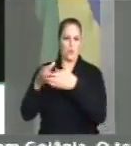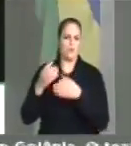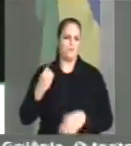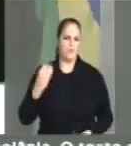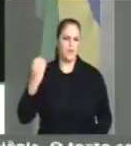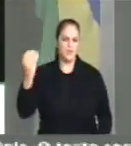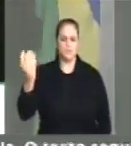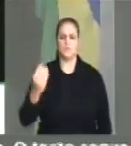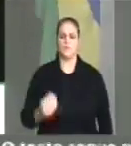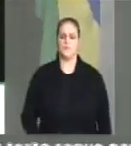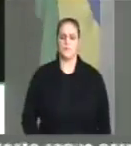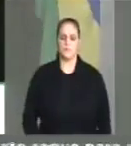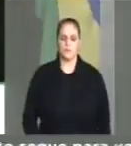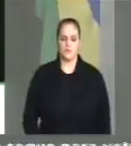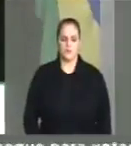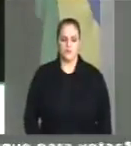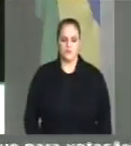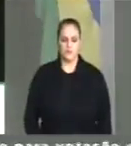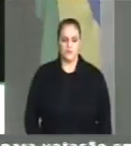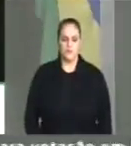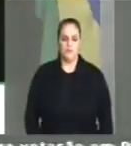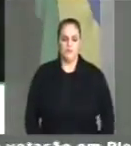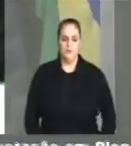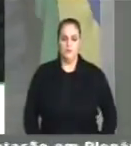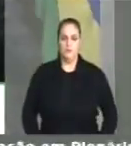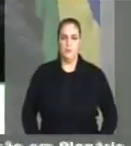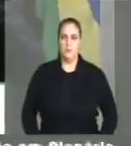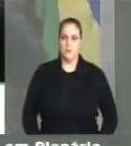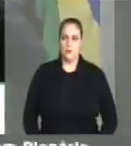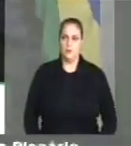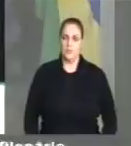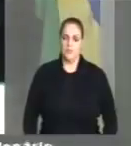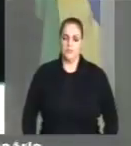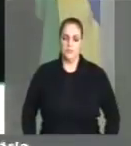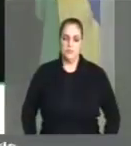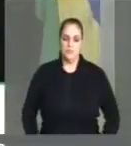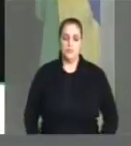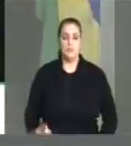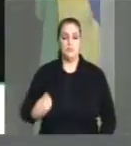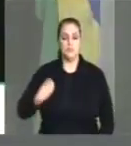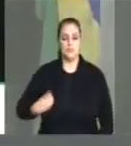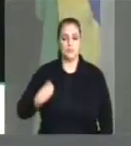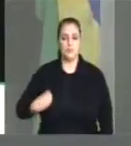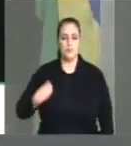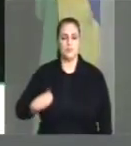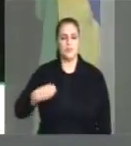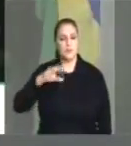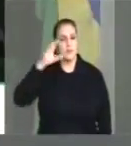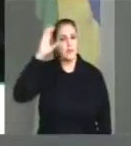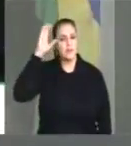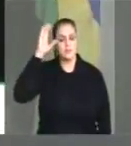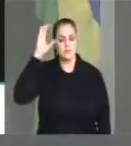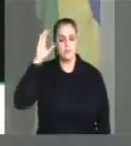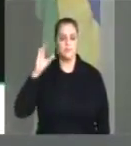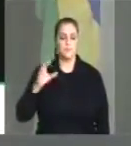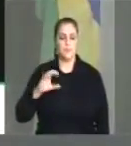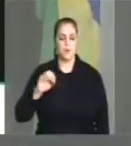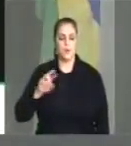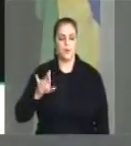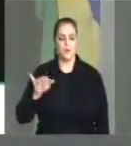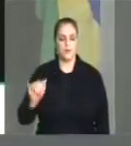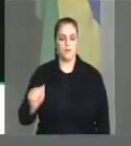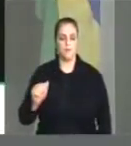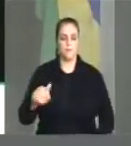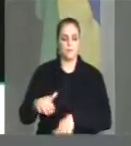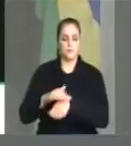tempo. Nessa viagem, em plena Coreia, ele conquistou o Príncipe Viana para o PMDB.